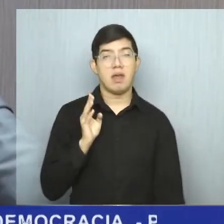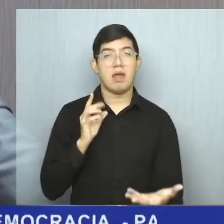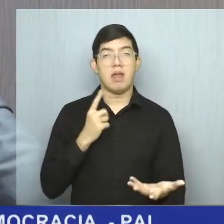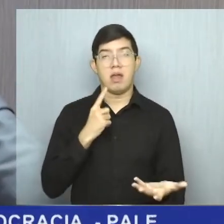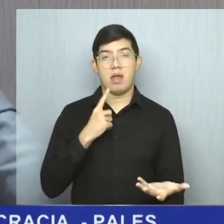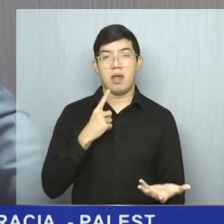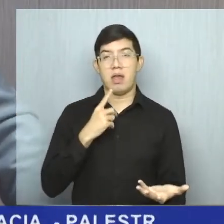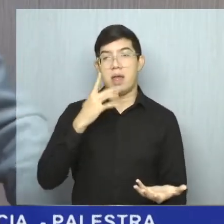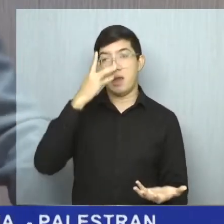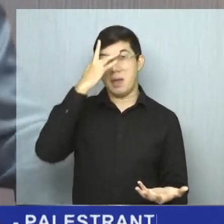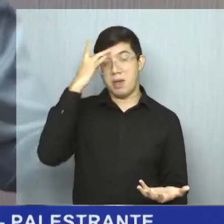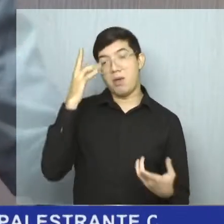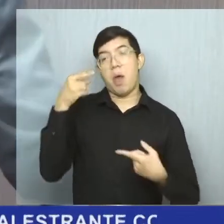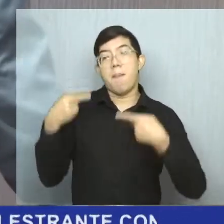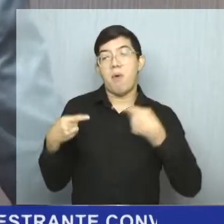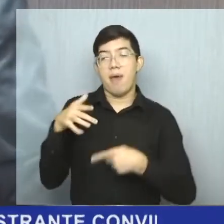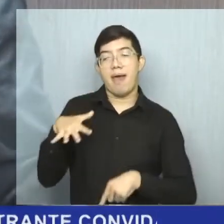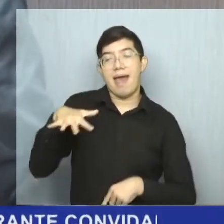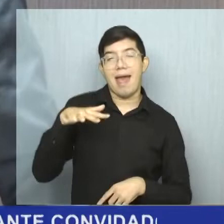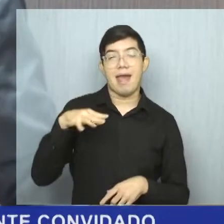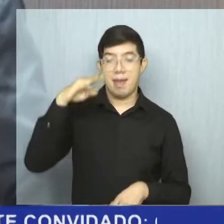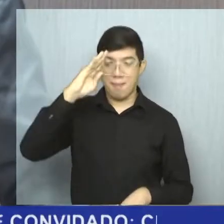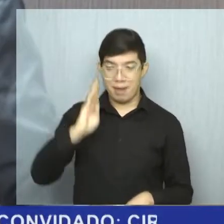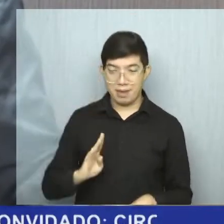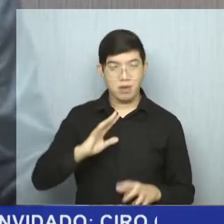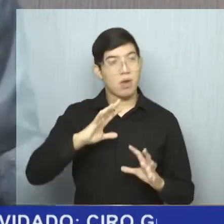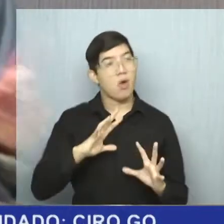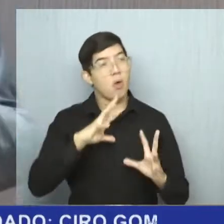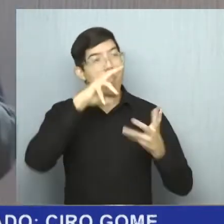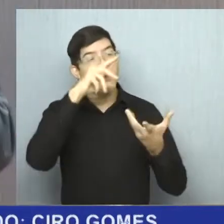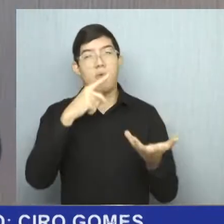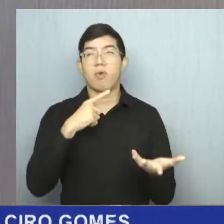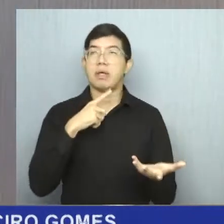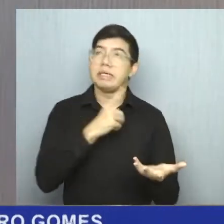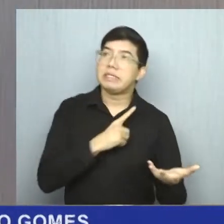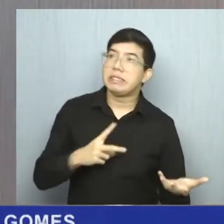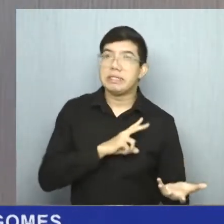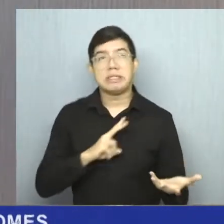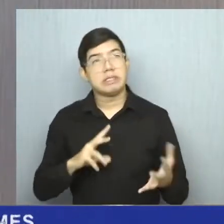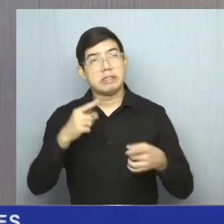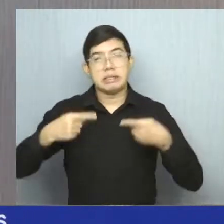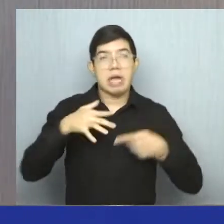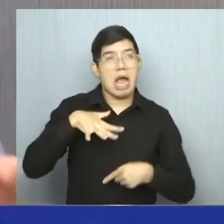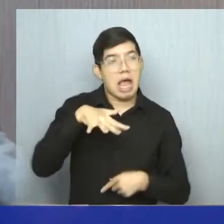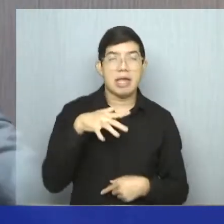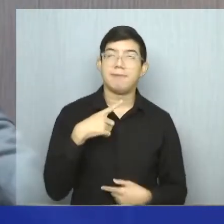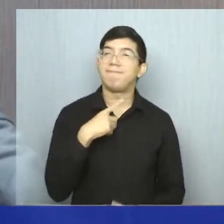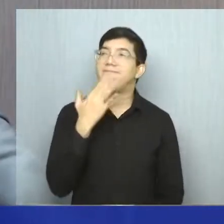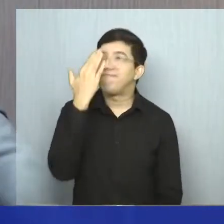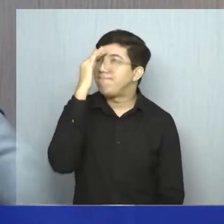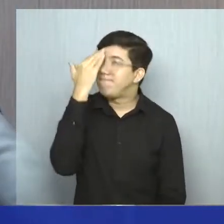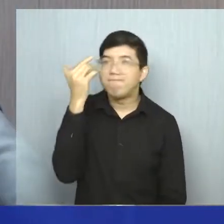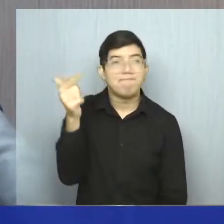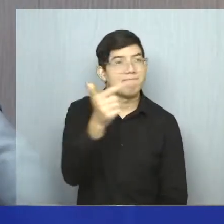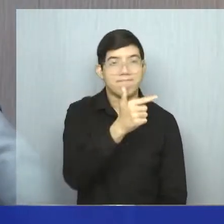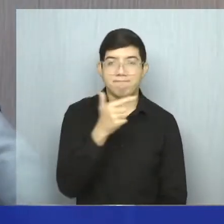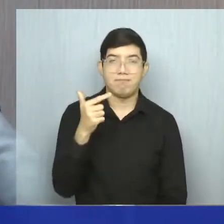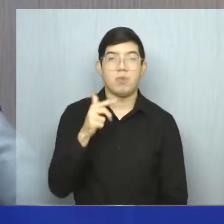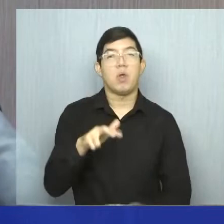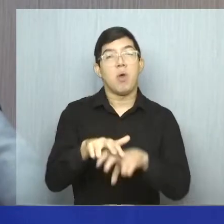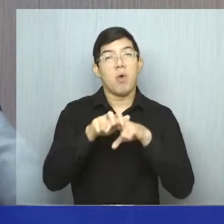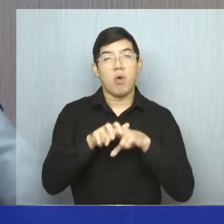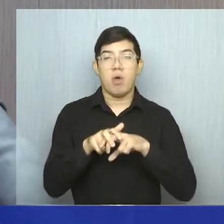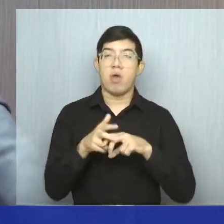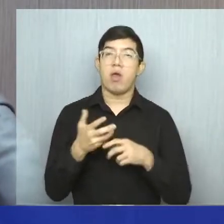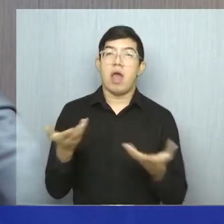brasileira e mundial, não estão compreendendo isso. Essa é a razão, e concluo com o desafio do parlamento contemporâneo no